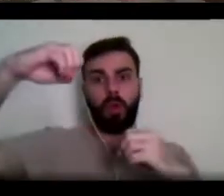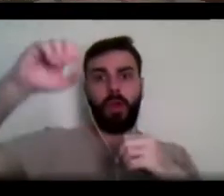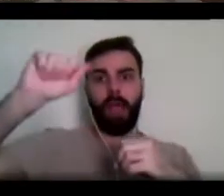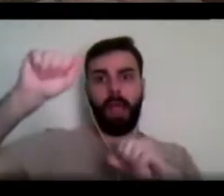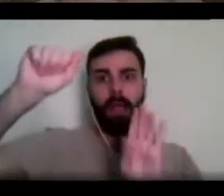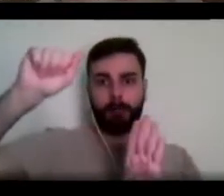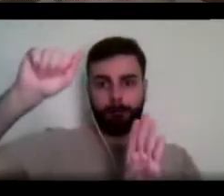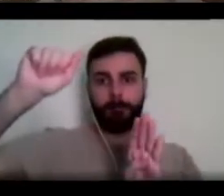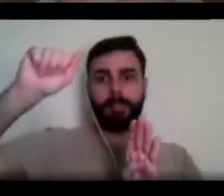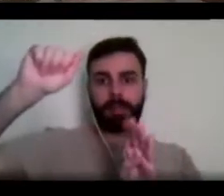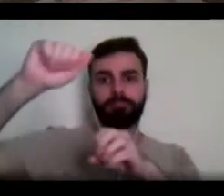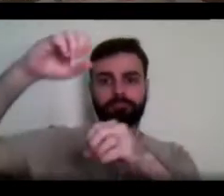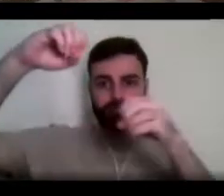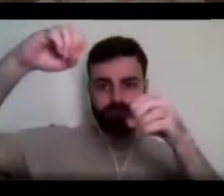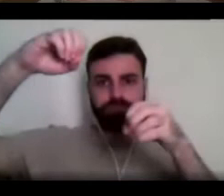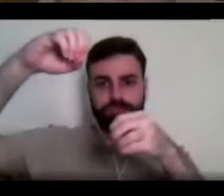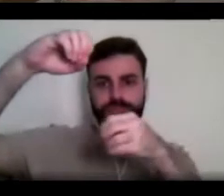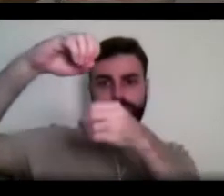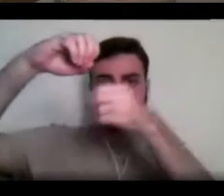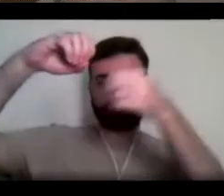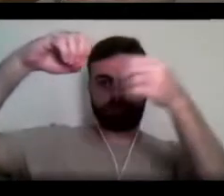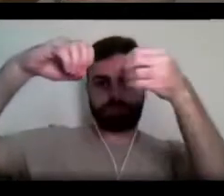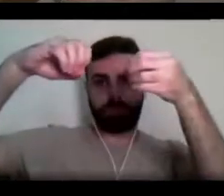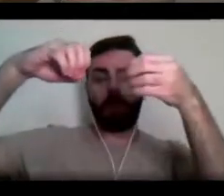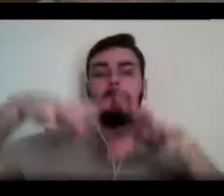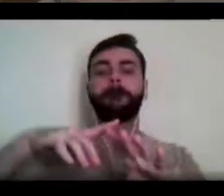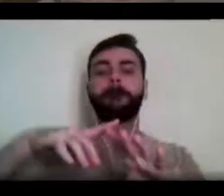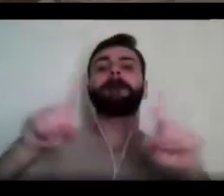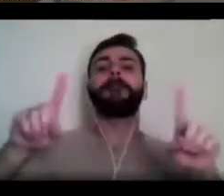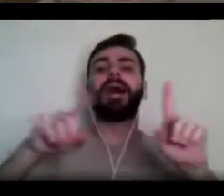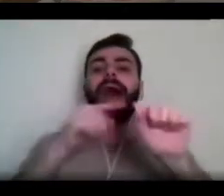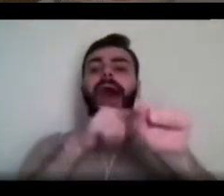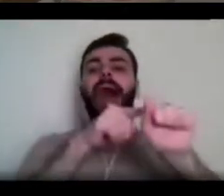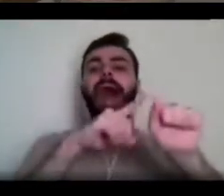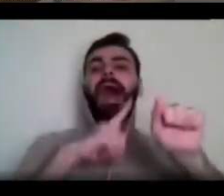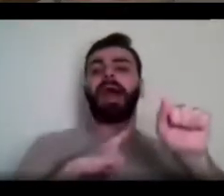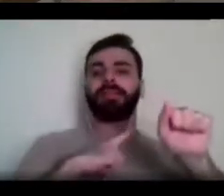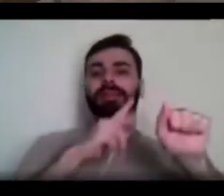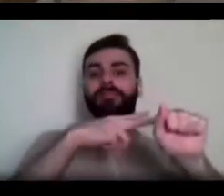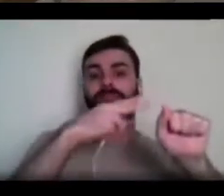altura H, só que a bola A, ela tem uma velocidade inicial